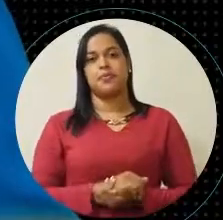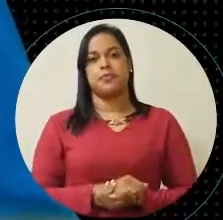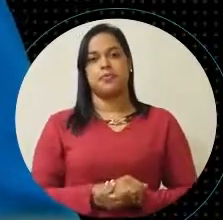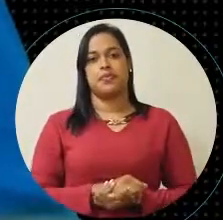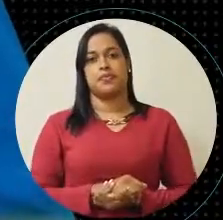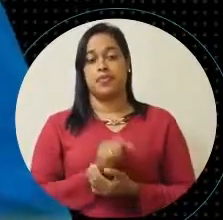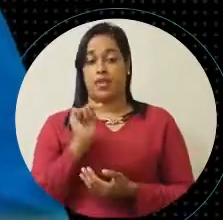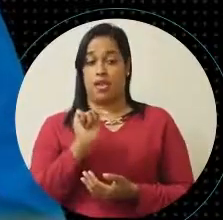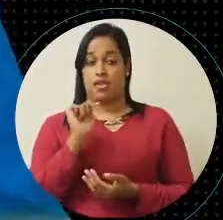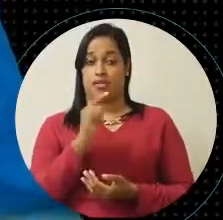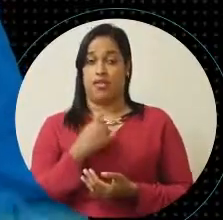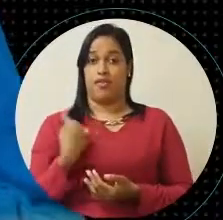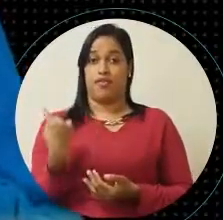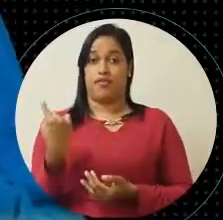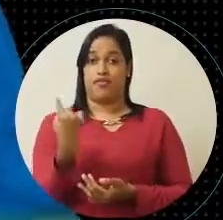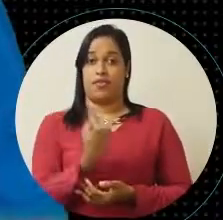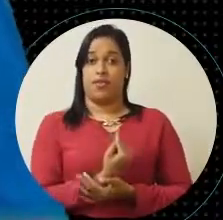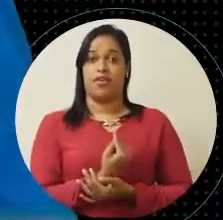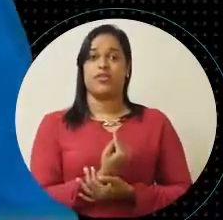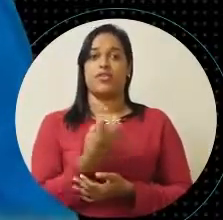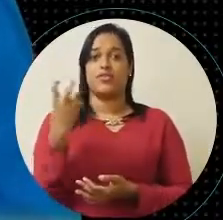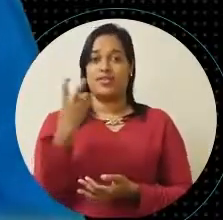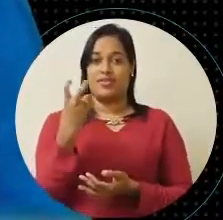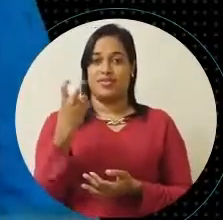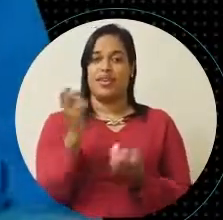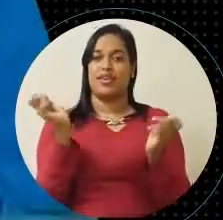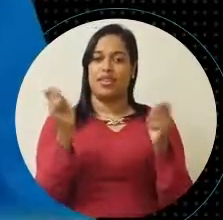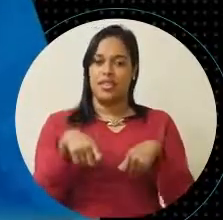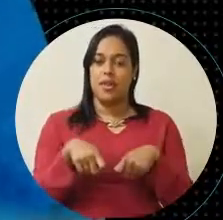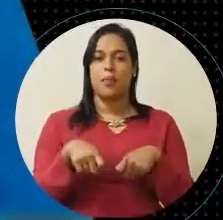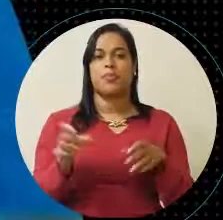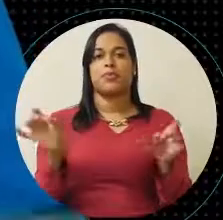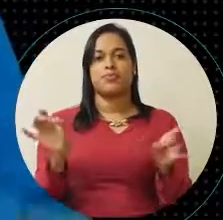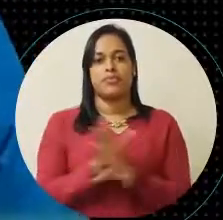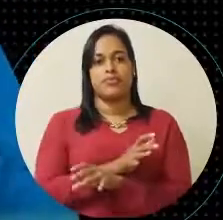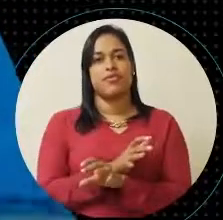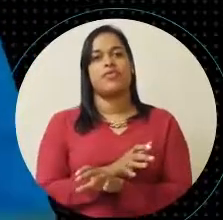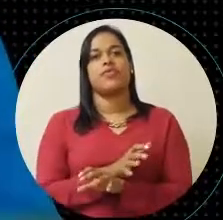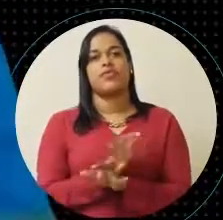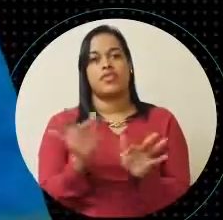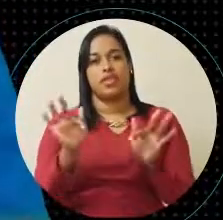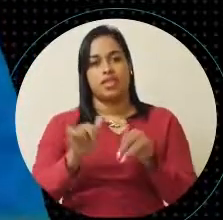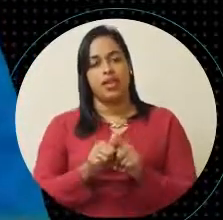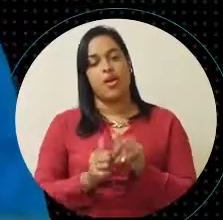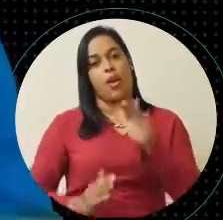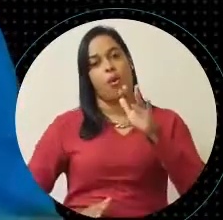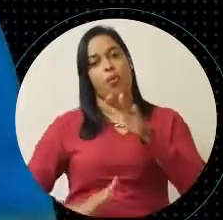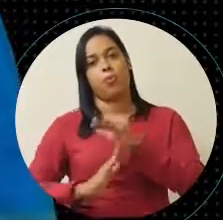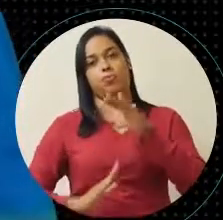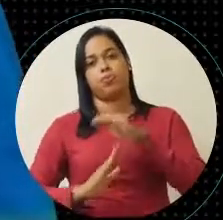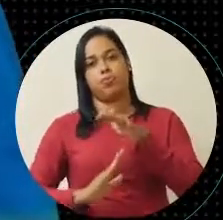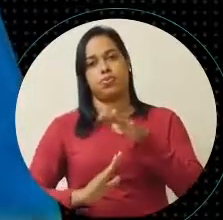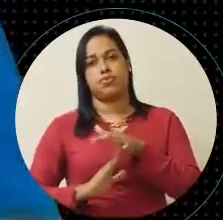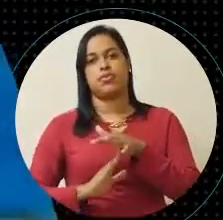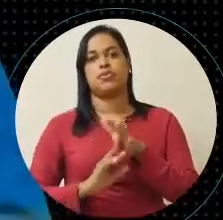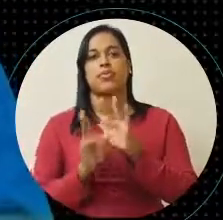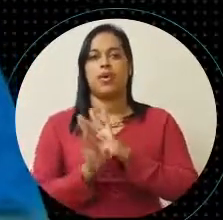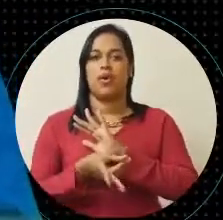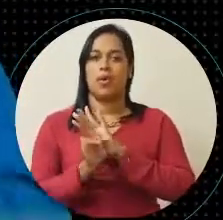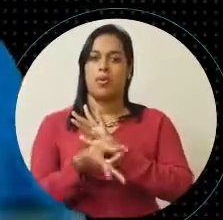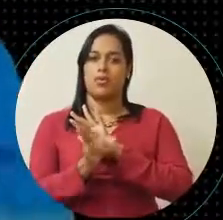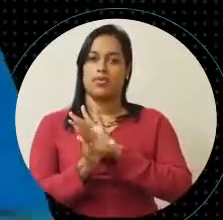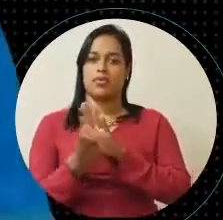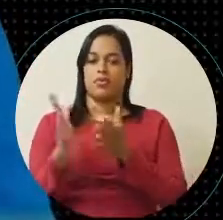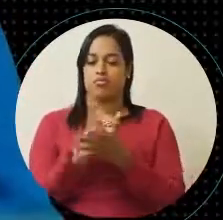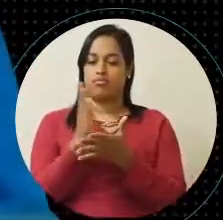aí foi a nossa quinta competência. A gente está chegando quase no fim, a próxima vai ser a última e, como sempre, o nosso caderno